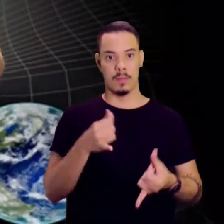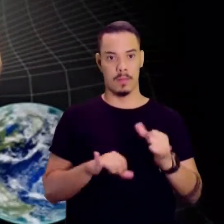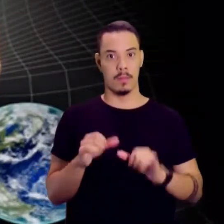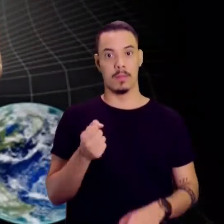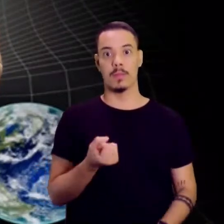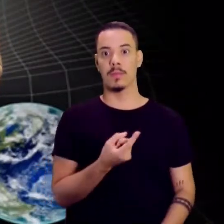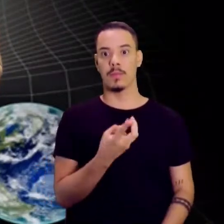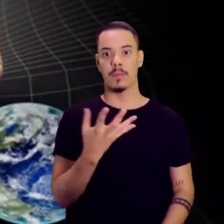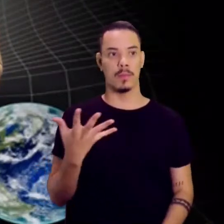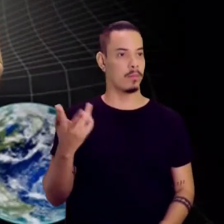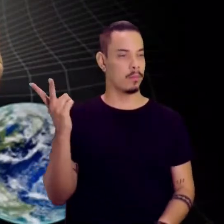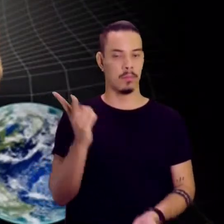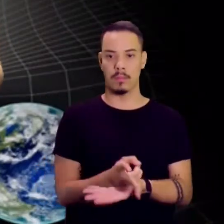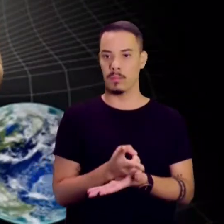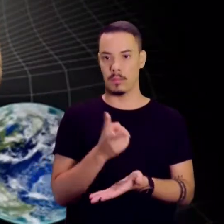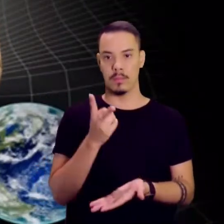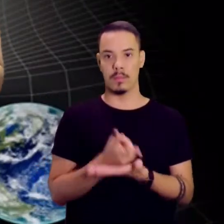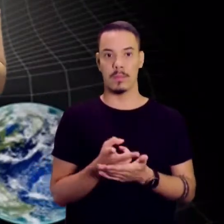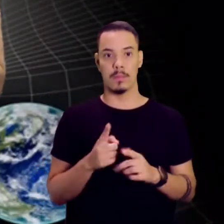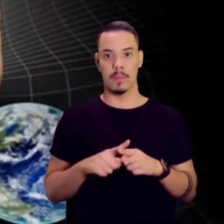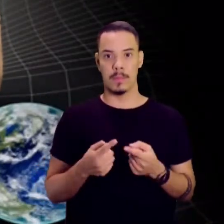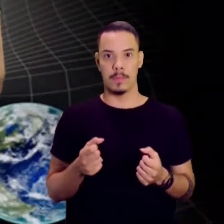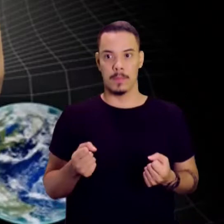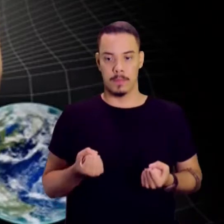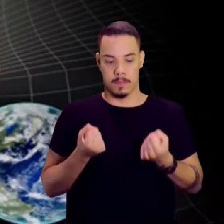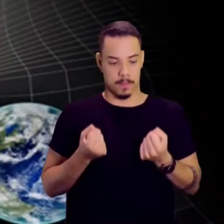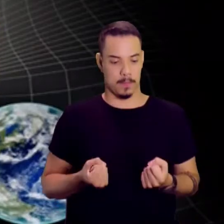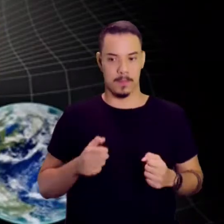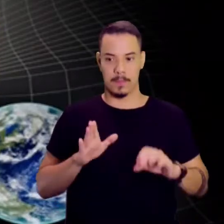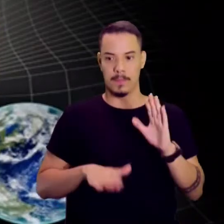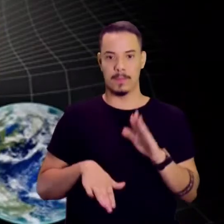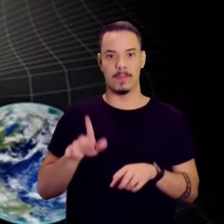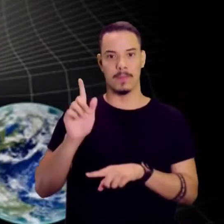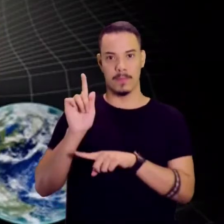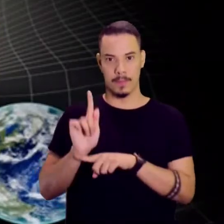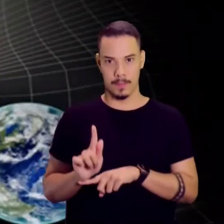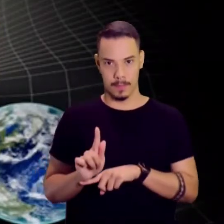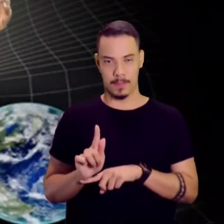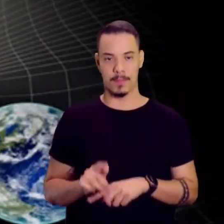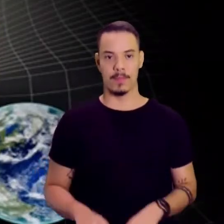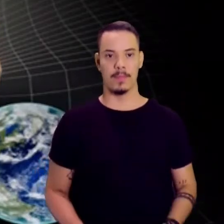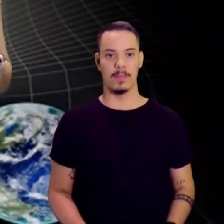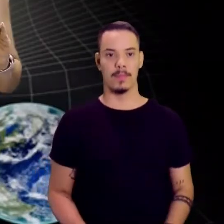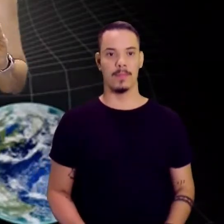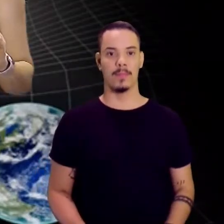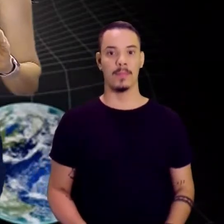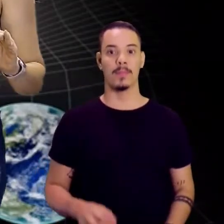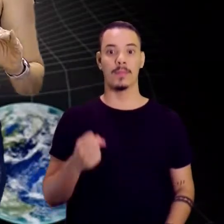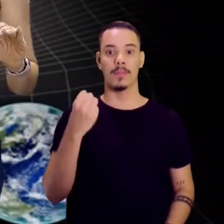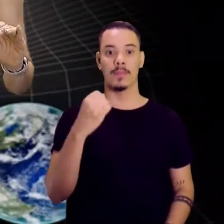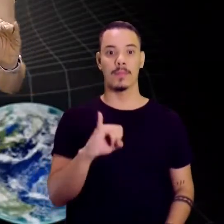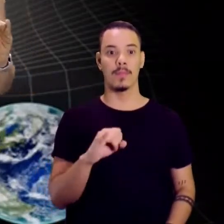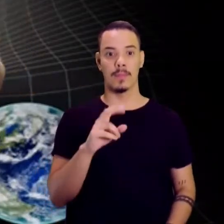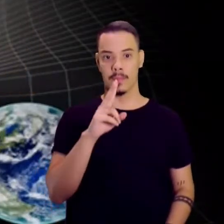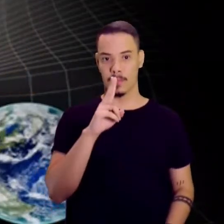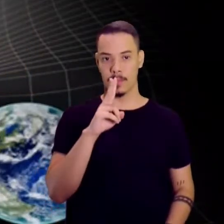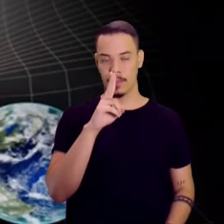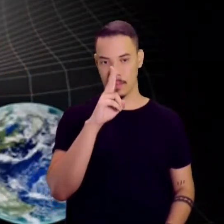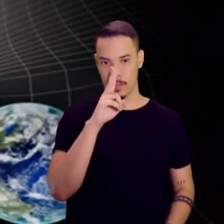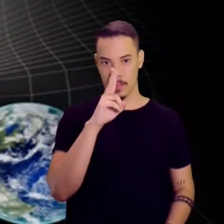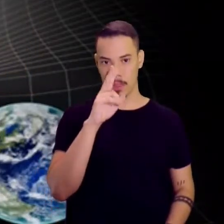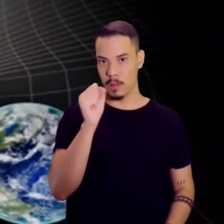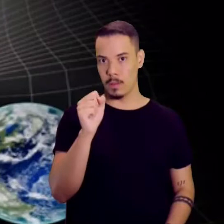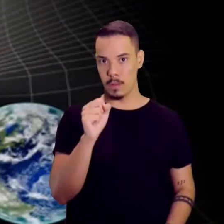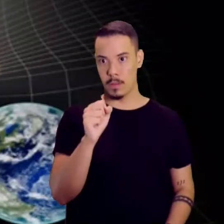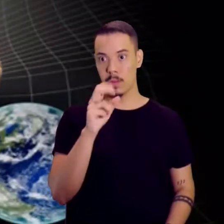vai permanecer a mesma. O peso é de acordo com o valor da gravidade. Fechado? Então... É como se uma força... Não, na verdade não é